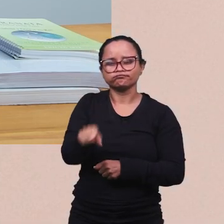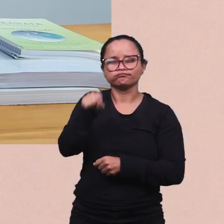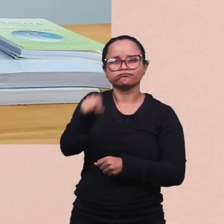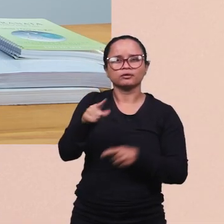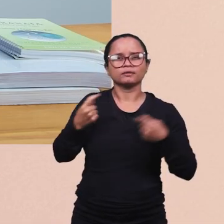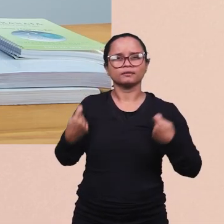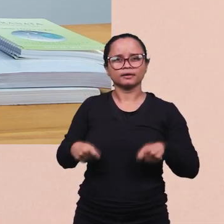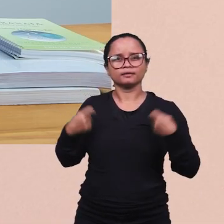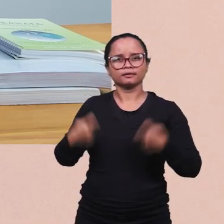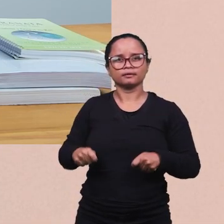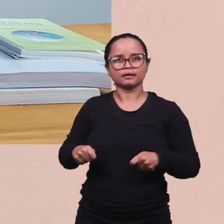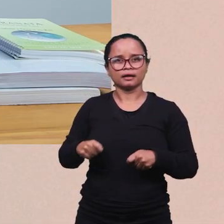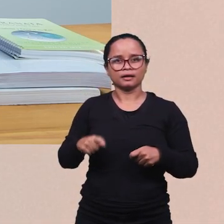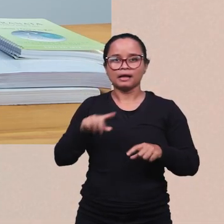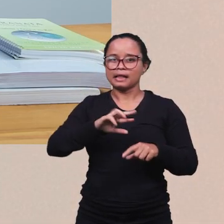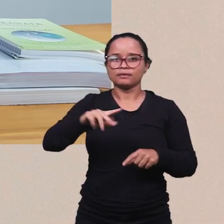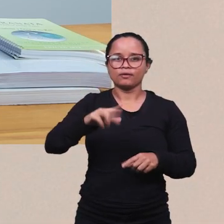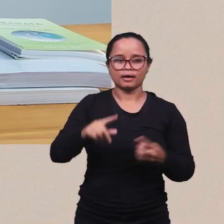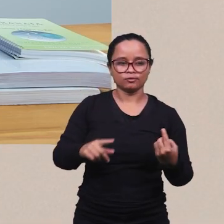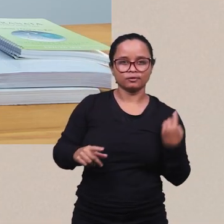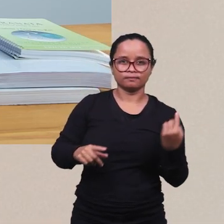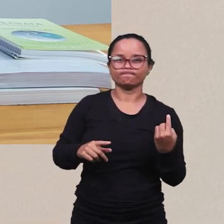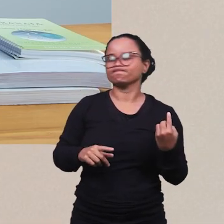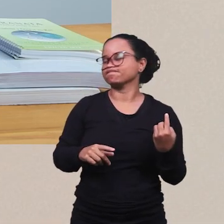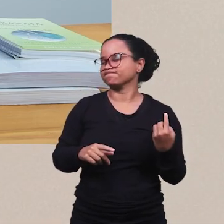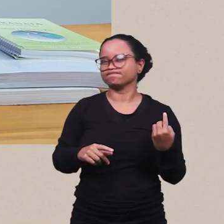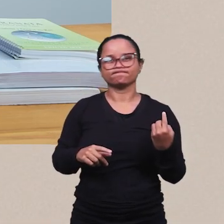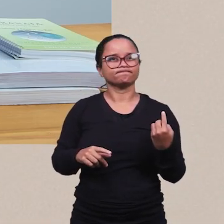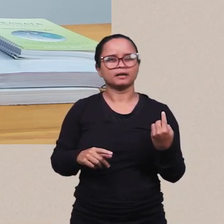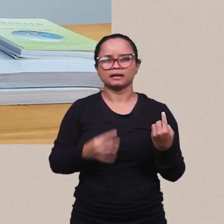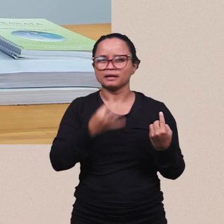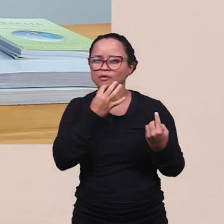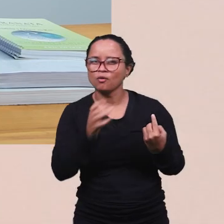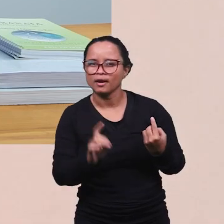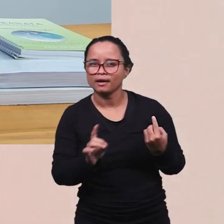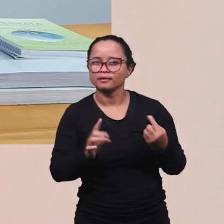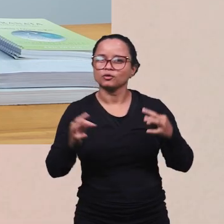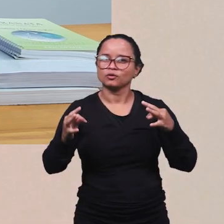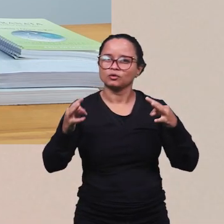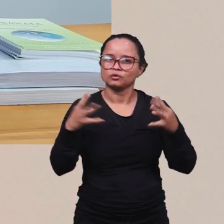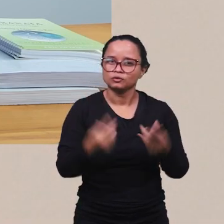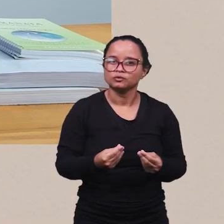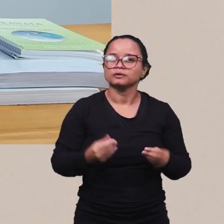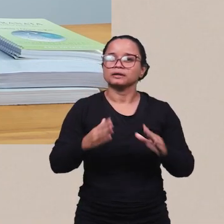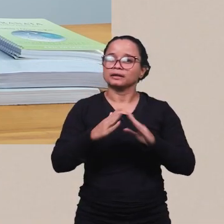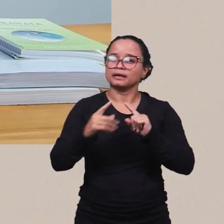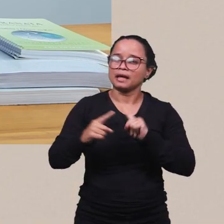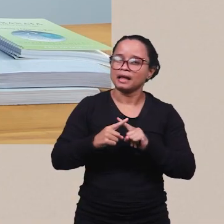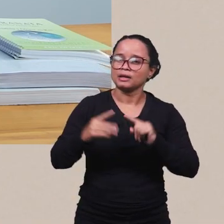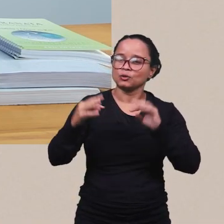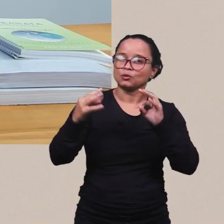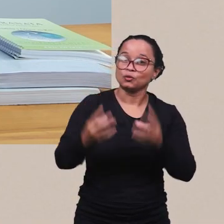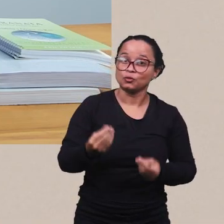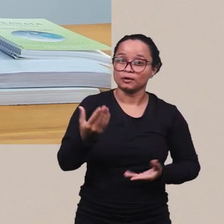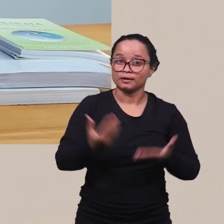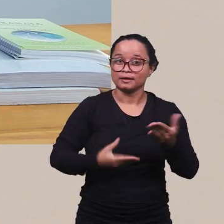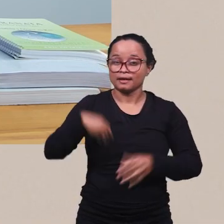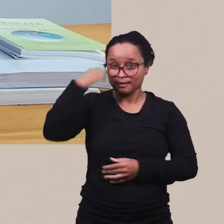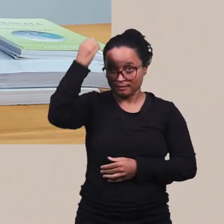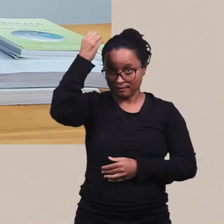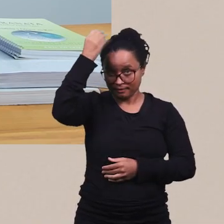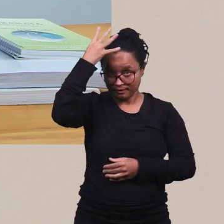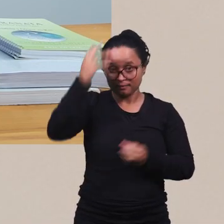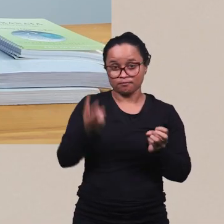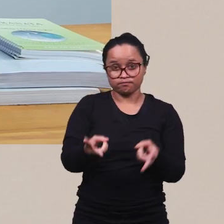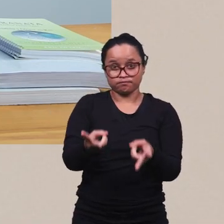outro precisa, é não deixá-lo isolado, não deixá-lo sem conhecer tudo aquilo que a igreja tem a